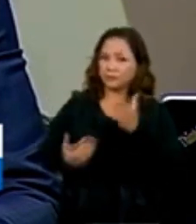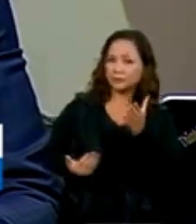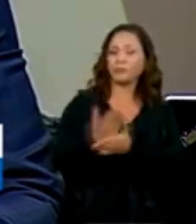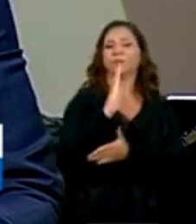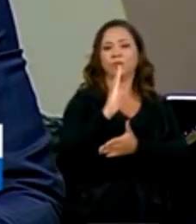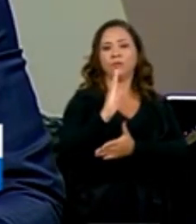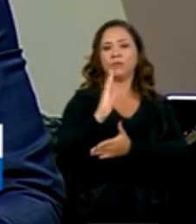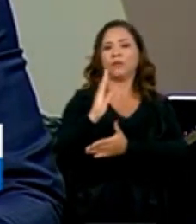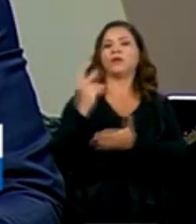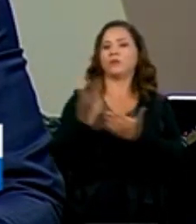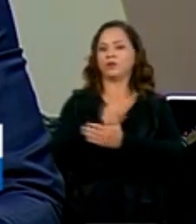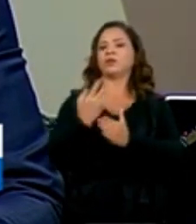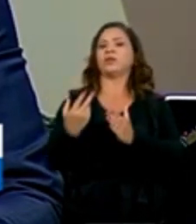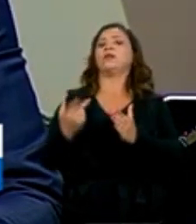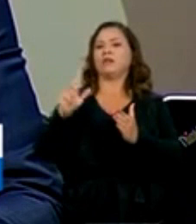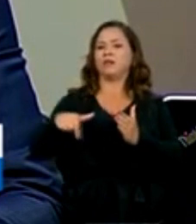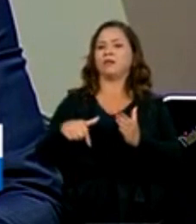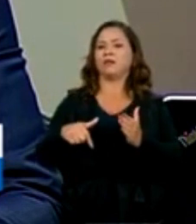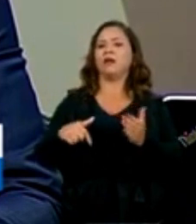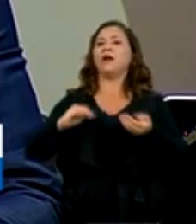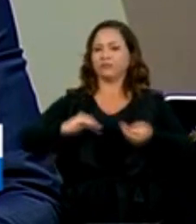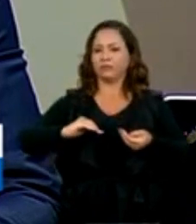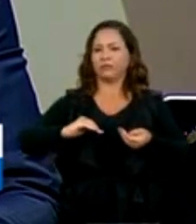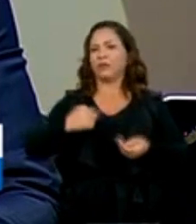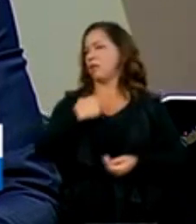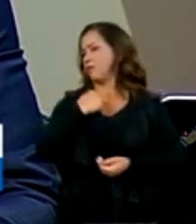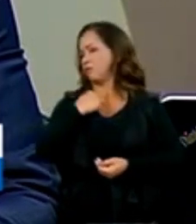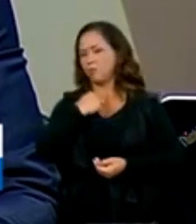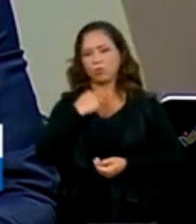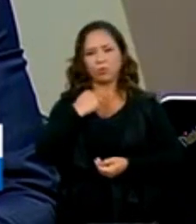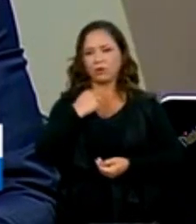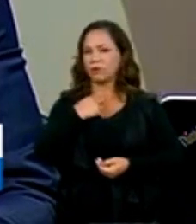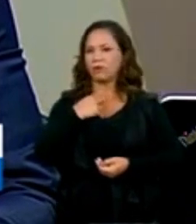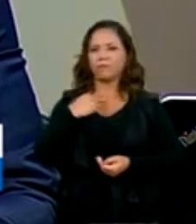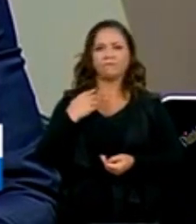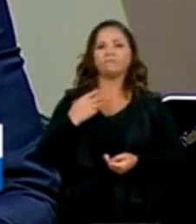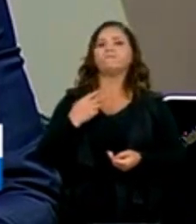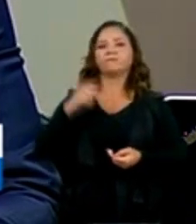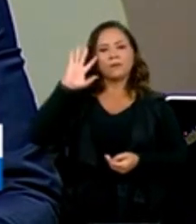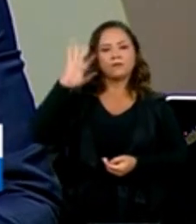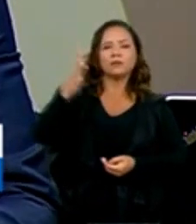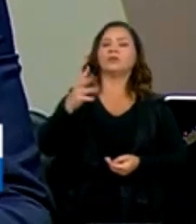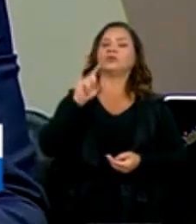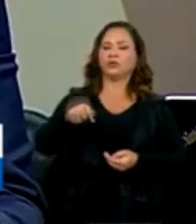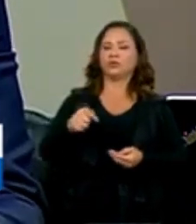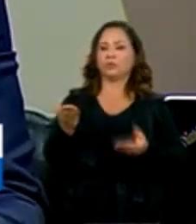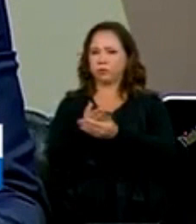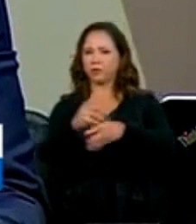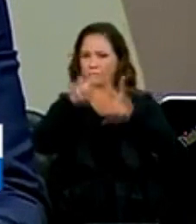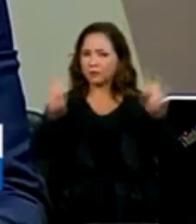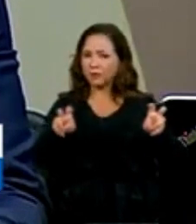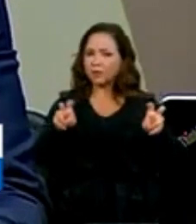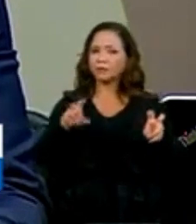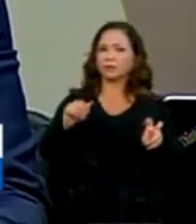Toda indicação ao ministro do Supremo Tribunal Federal é uma indicação de prerrogativa do presidente da República. Muito pelo contrário, quantos ministros que foram indicados pelo governo